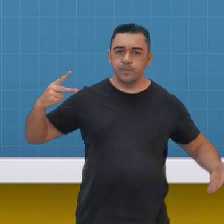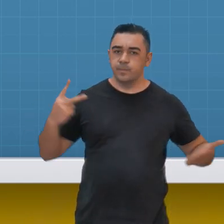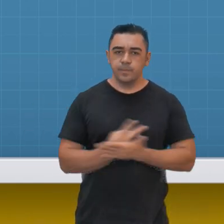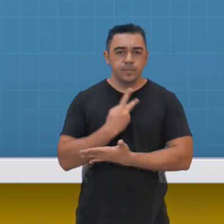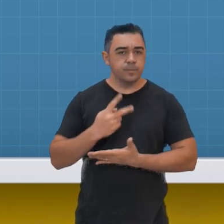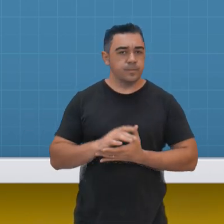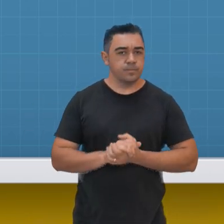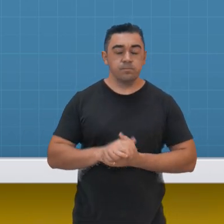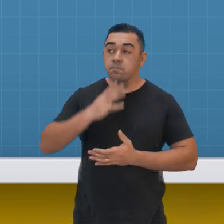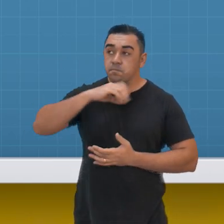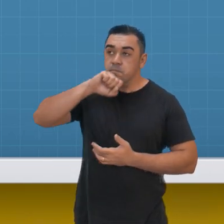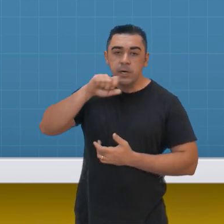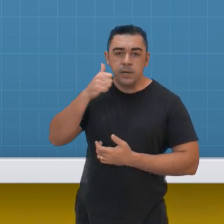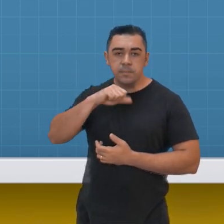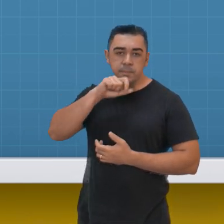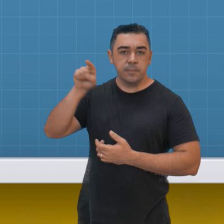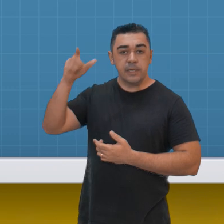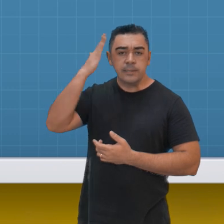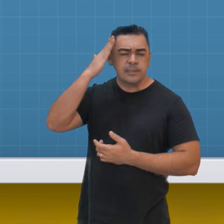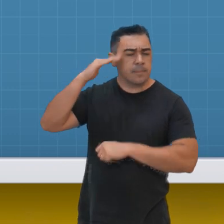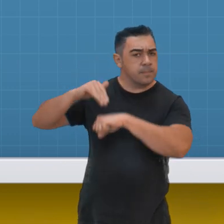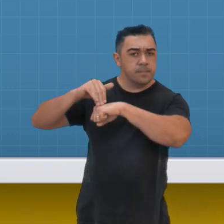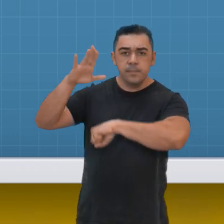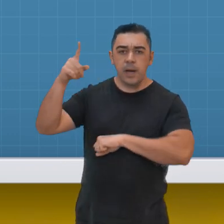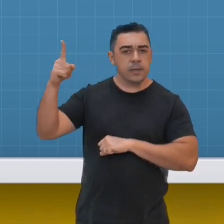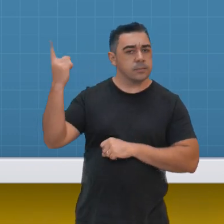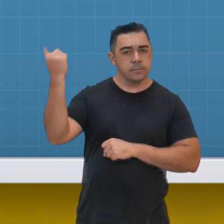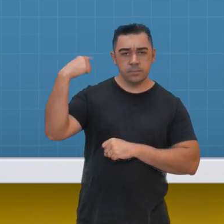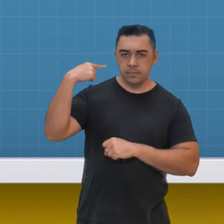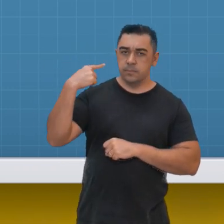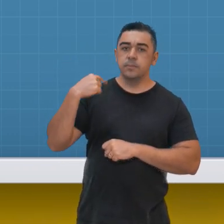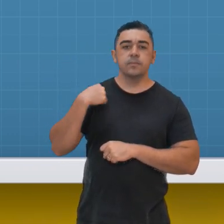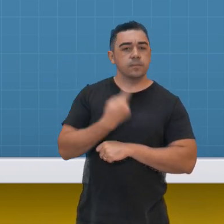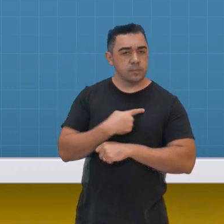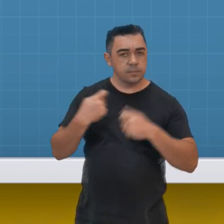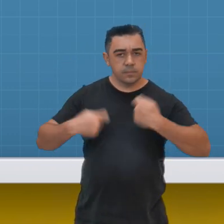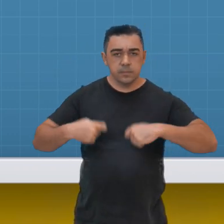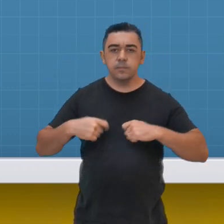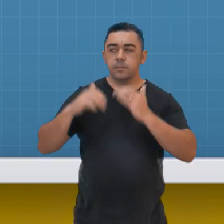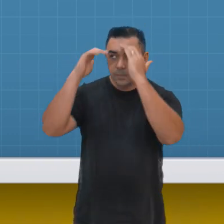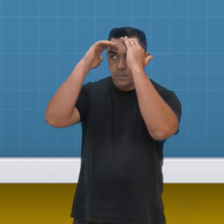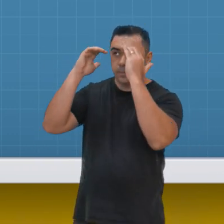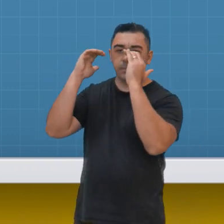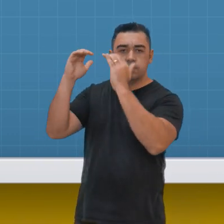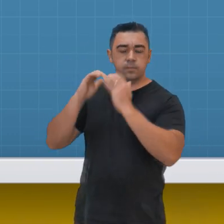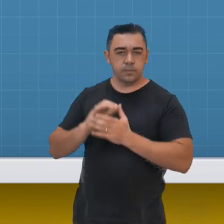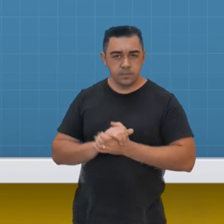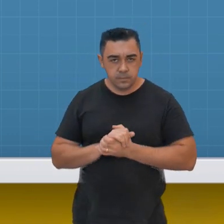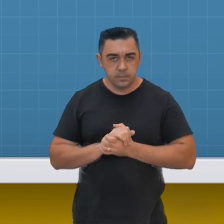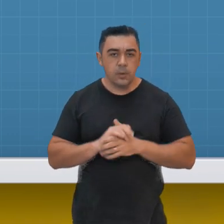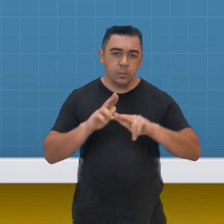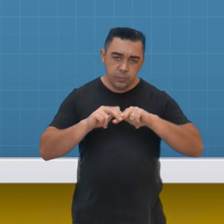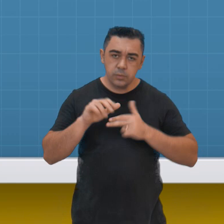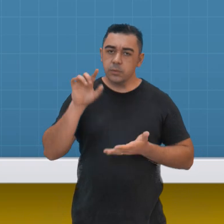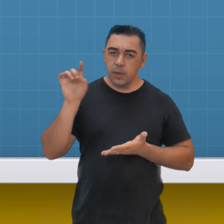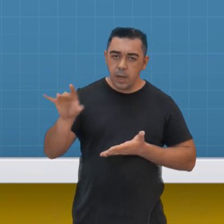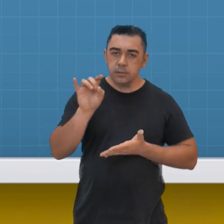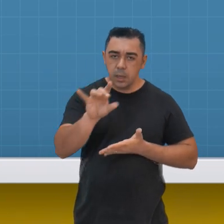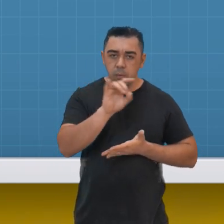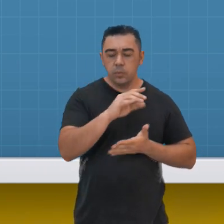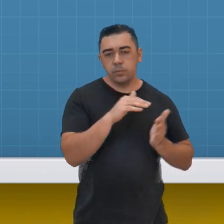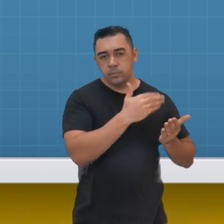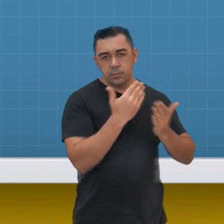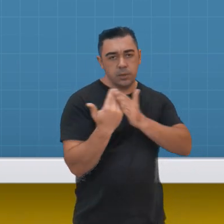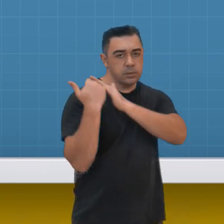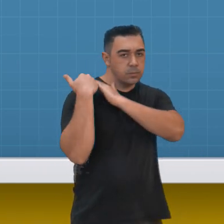negativo. Pai e mãe sabem muito mais que a gente. E nós temos que reconhecer isso. Cada macaco no